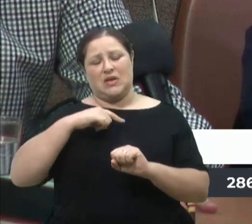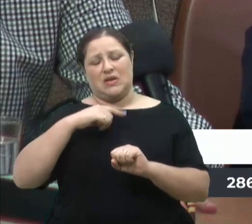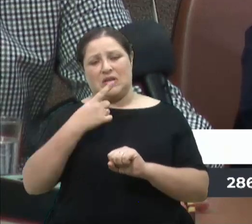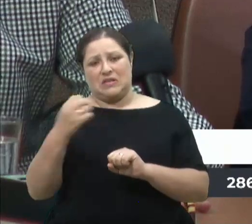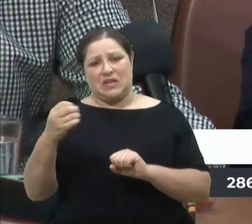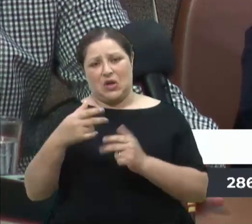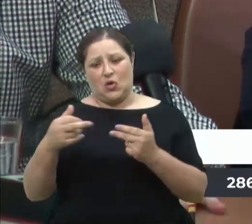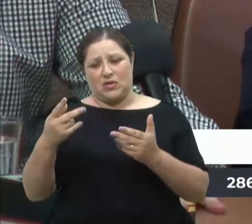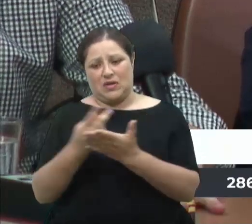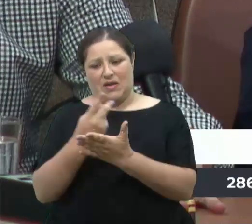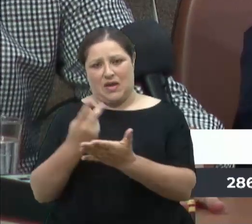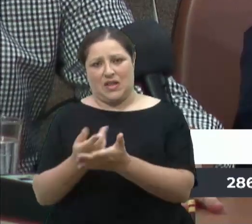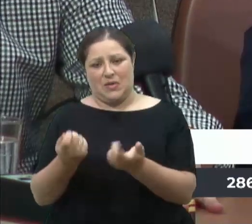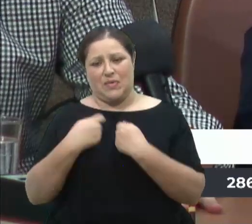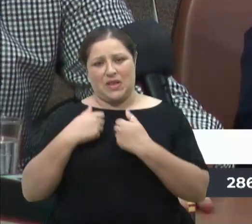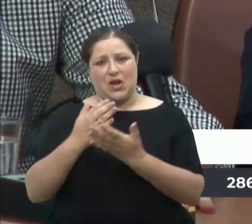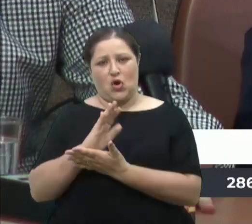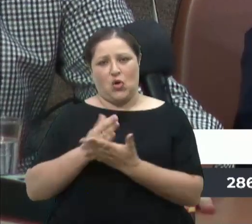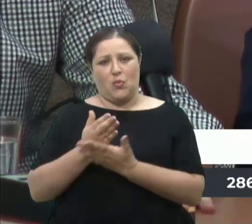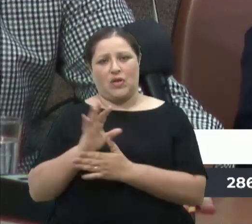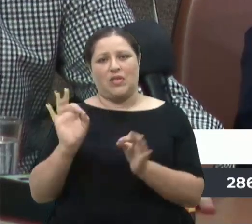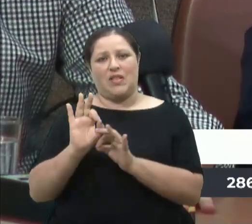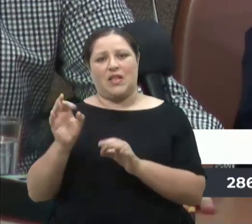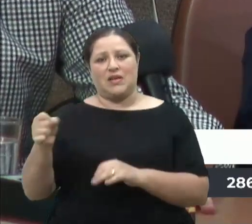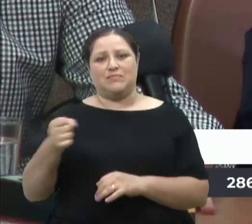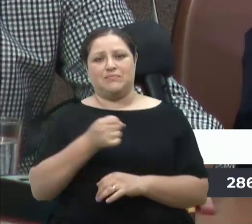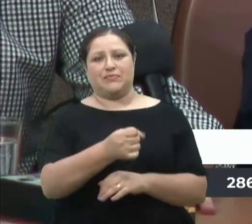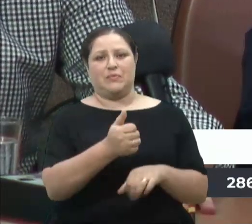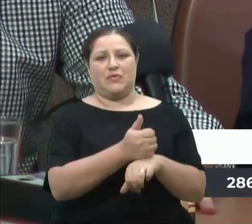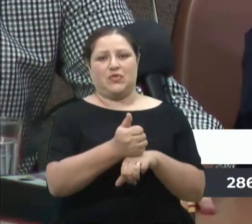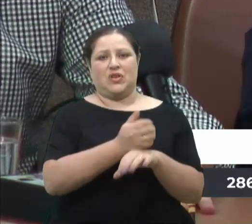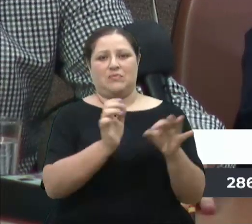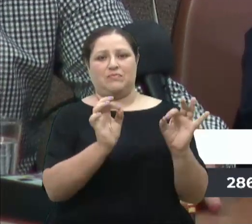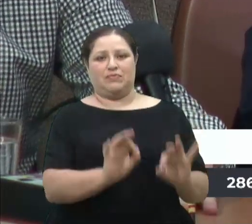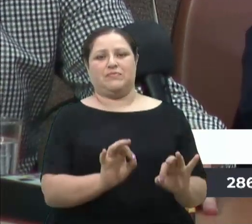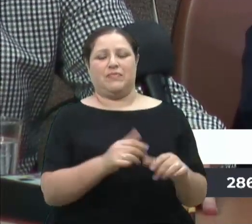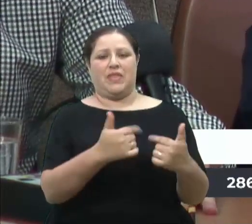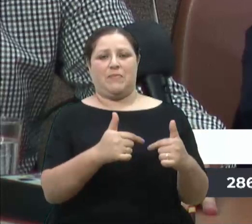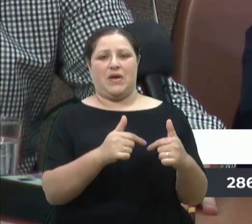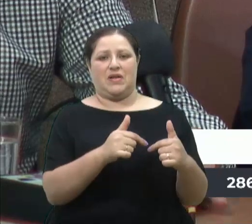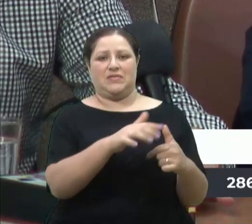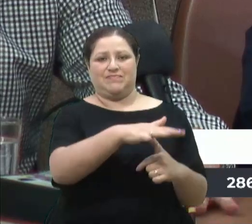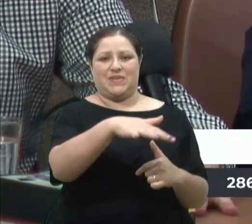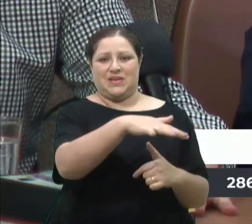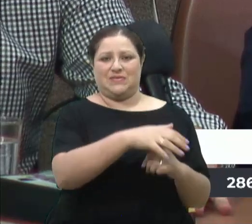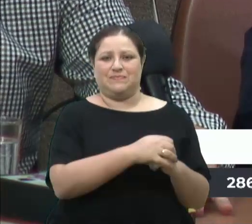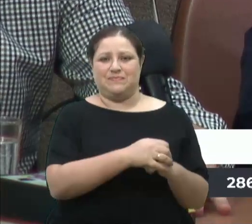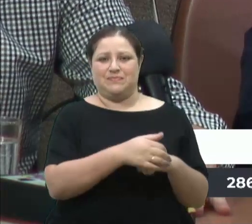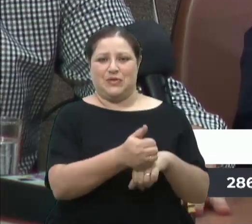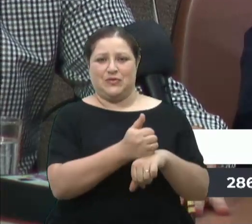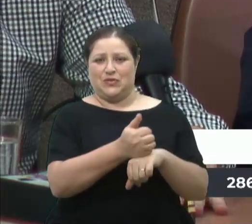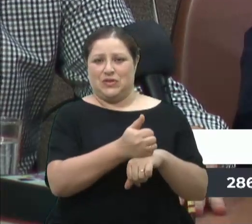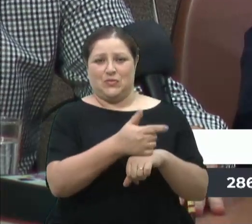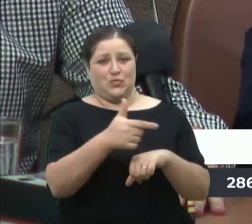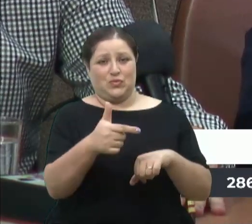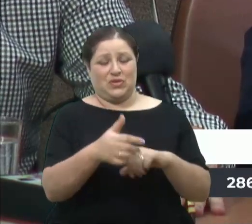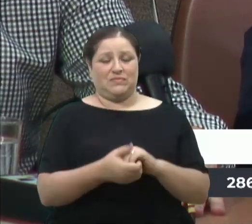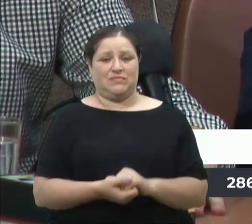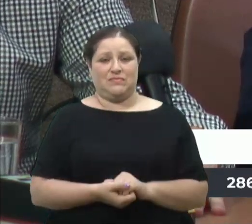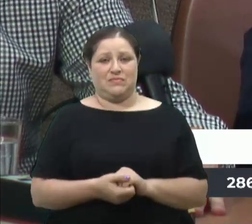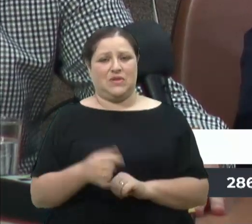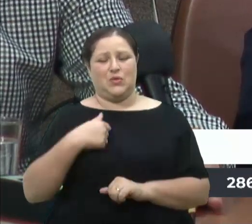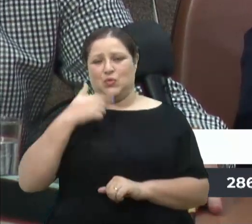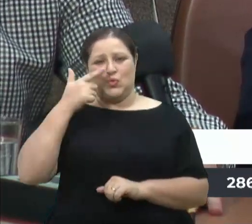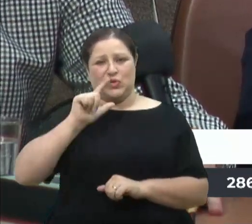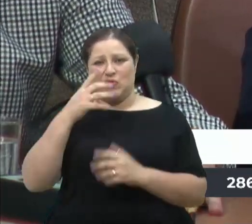é não colocar profissionais competentes na área não